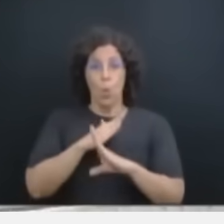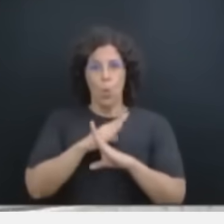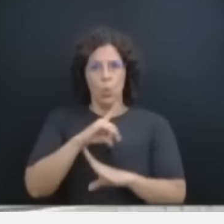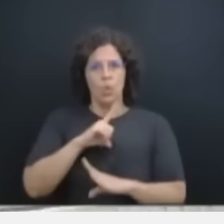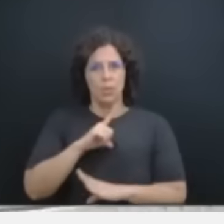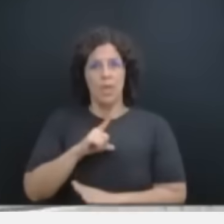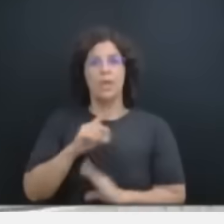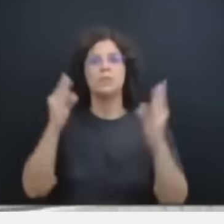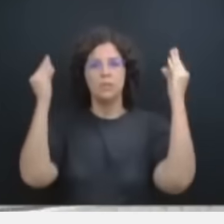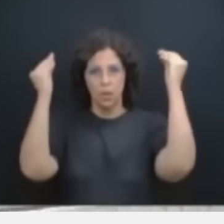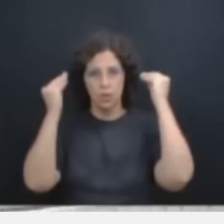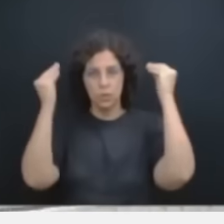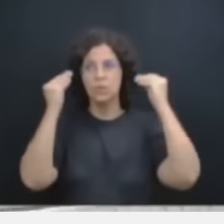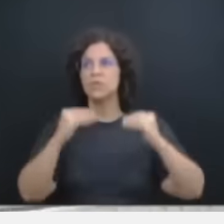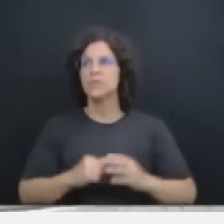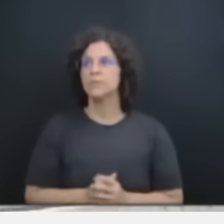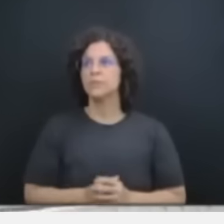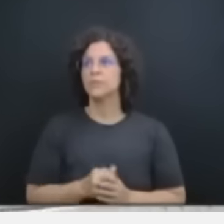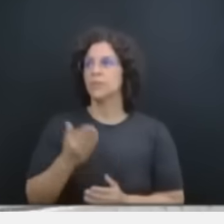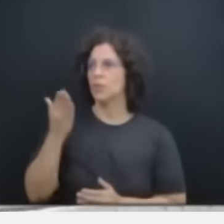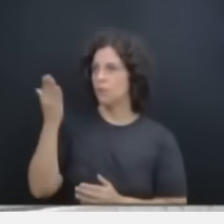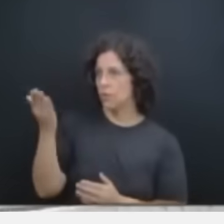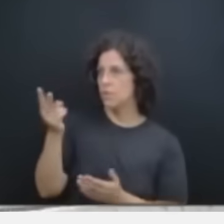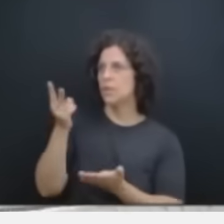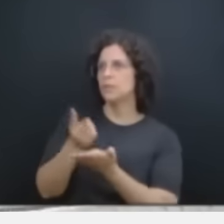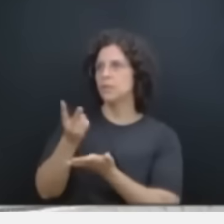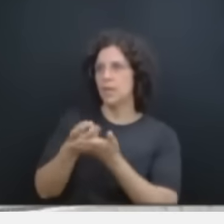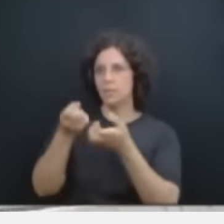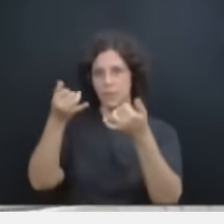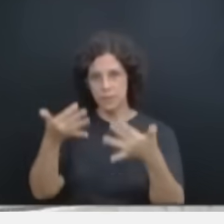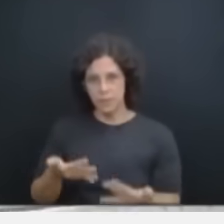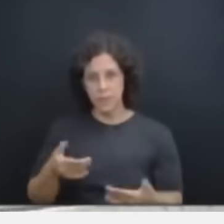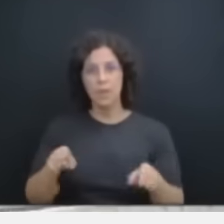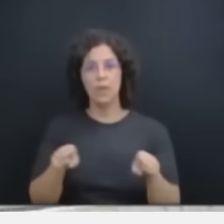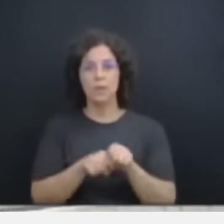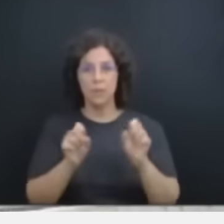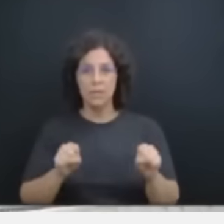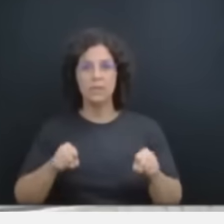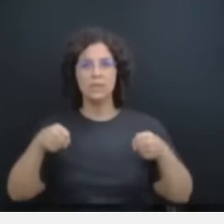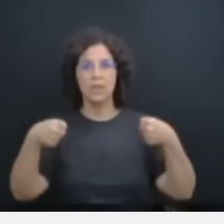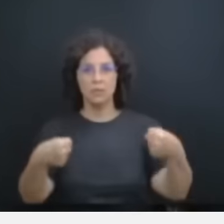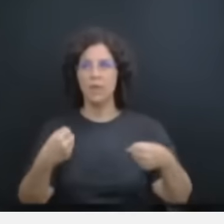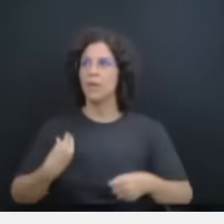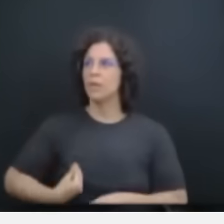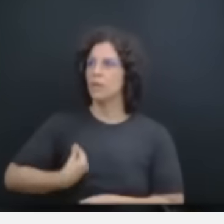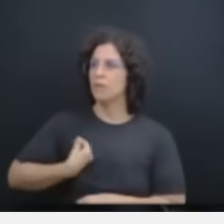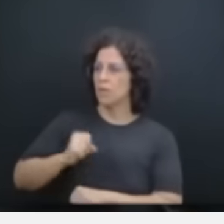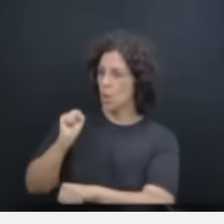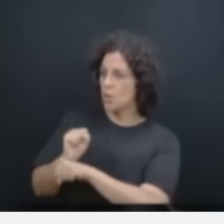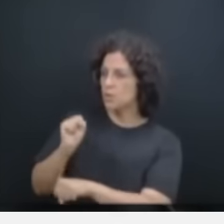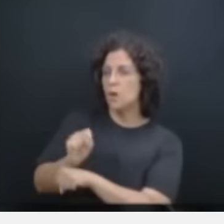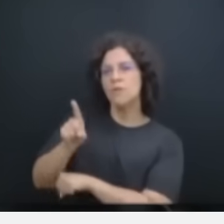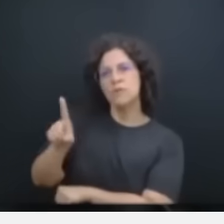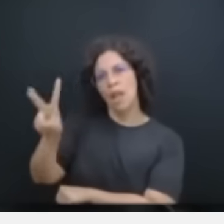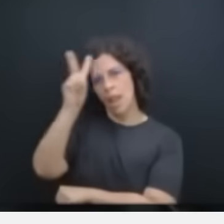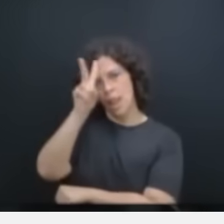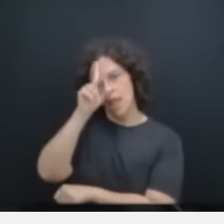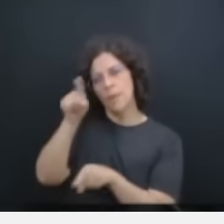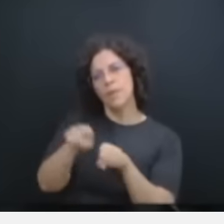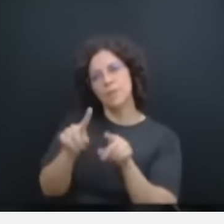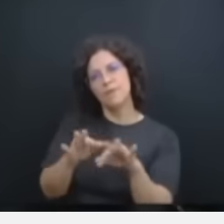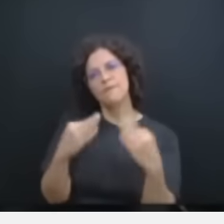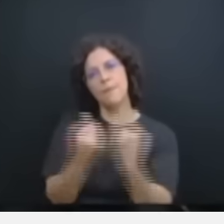senhor Tito barriquelo e como o senhor sempre afirma que também defende a vida eu espero que o senhor lembre também dessa